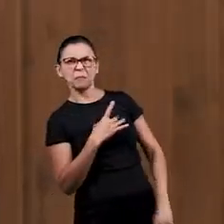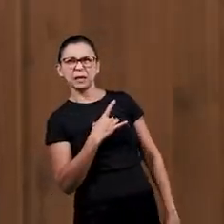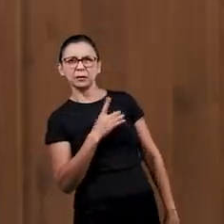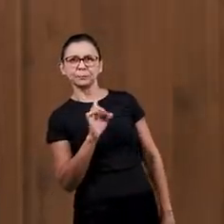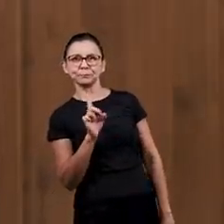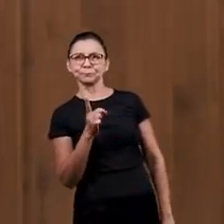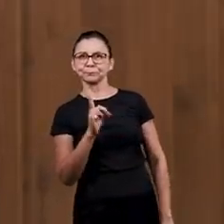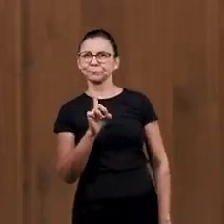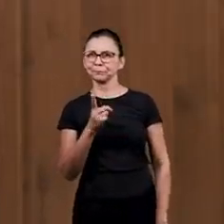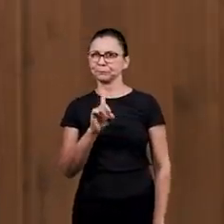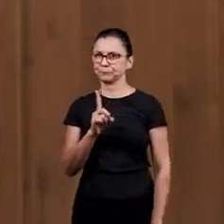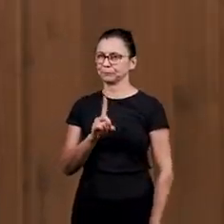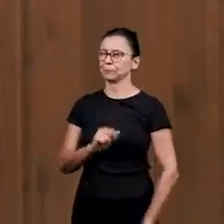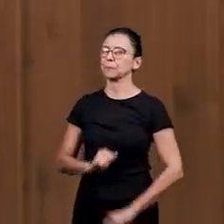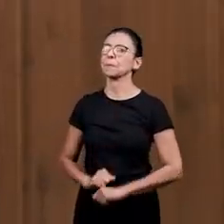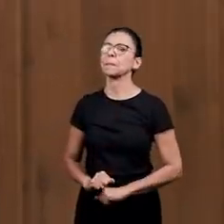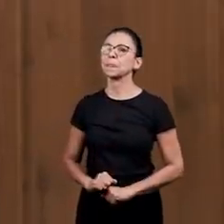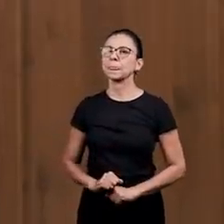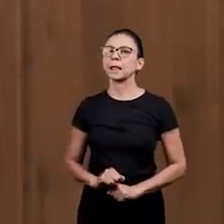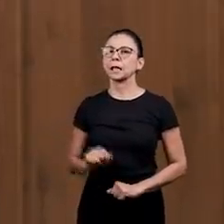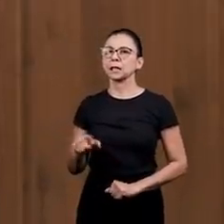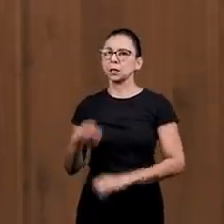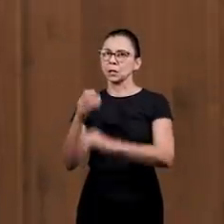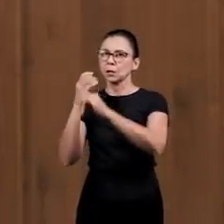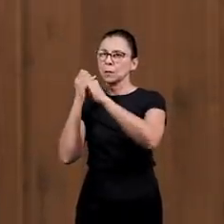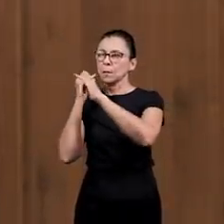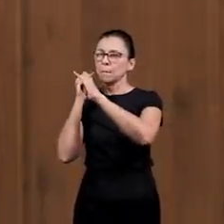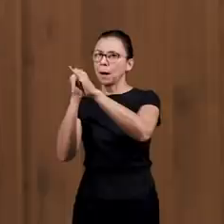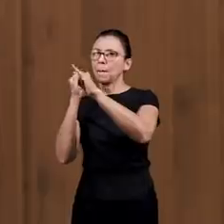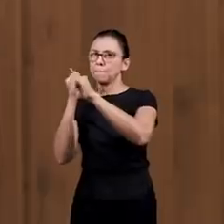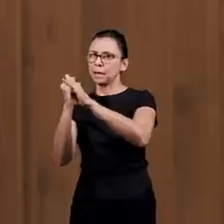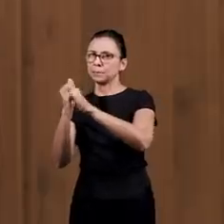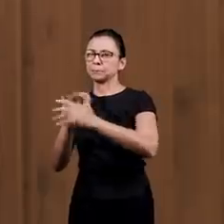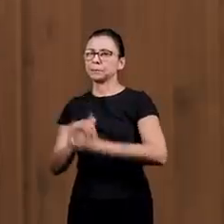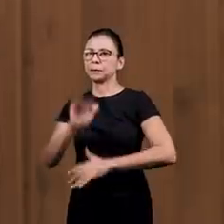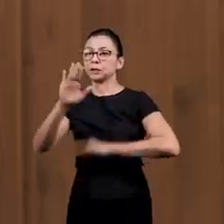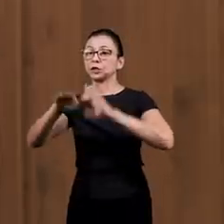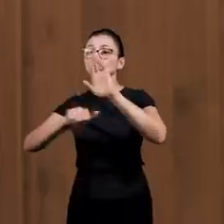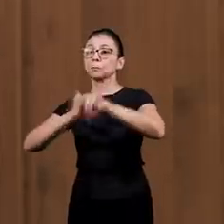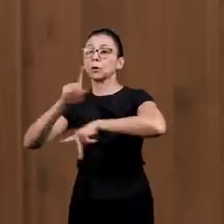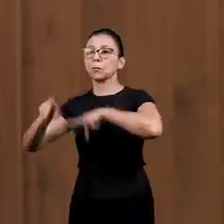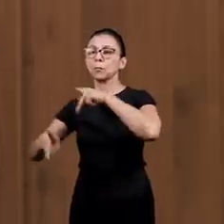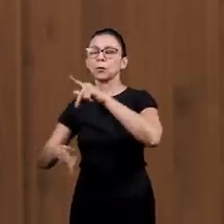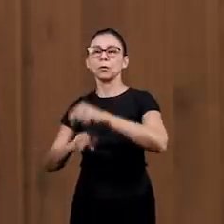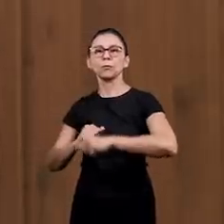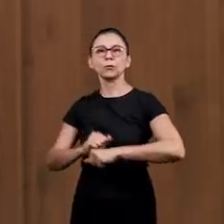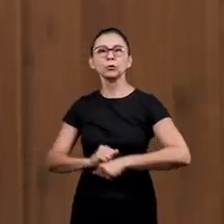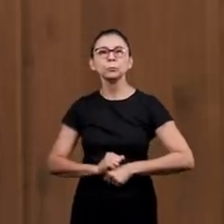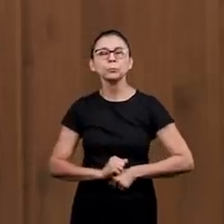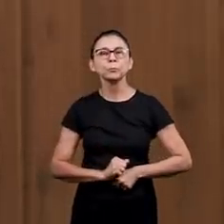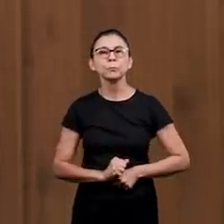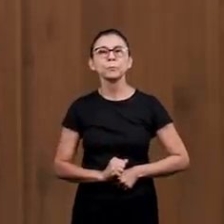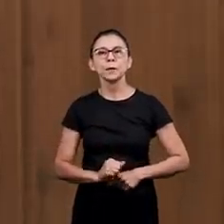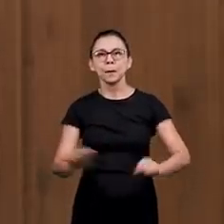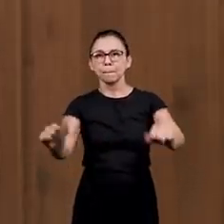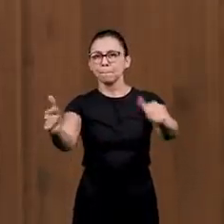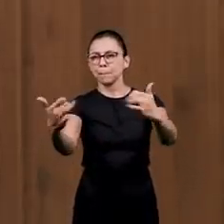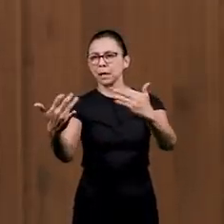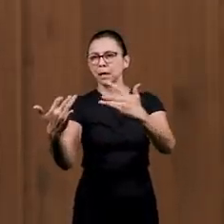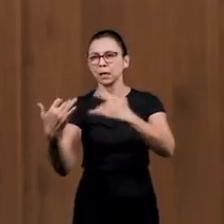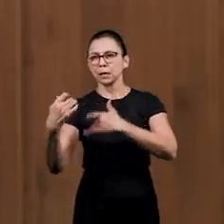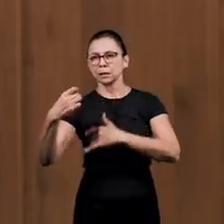primeiro chamado, nessa primeira convocação, compareceram 32.000 homens. E o Senhor falou com